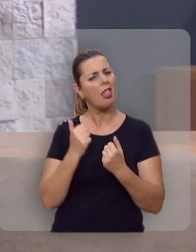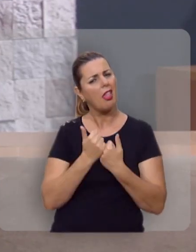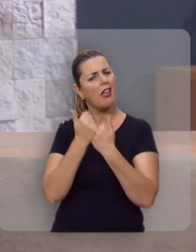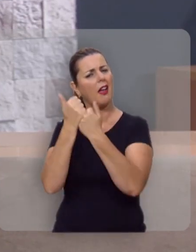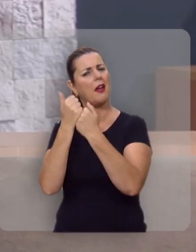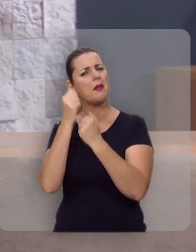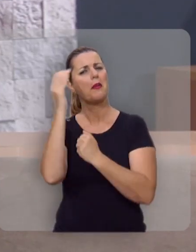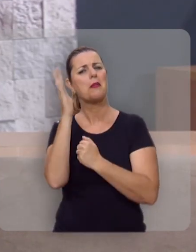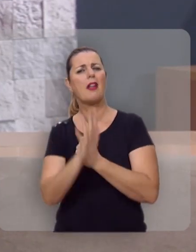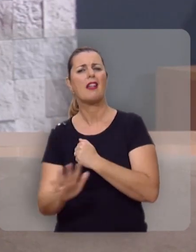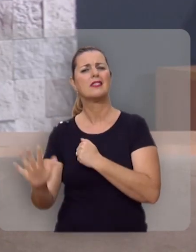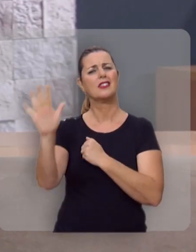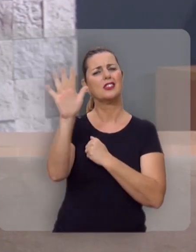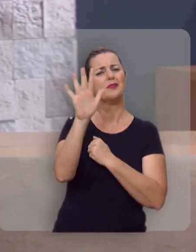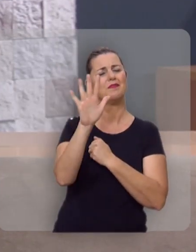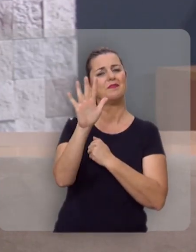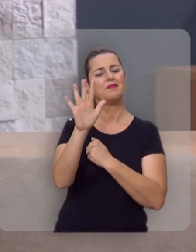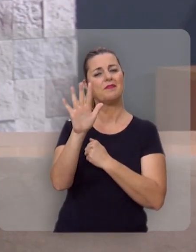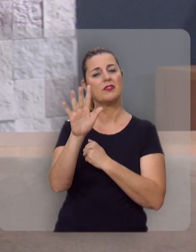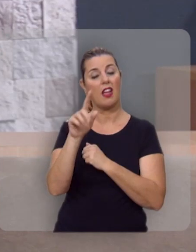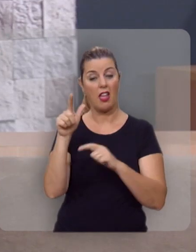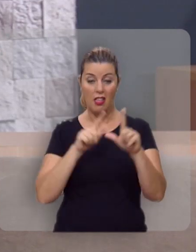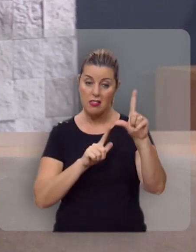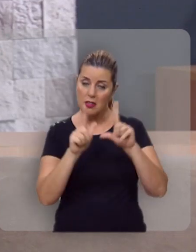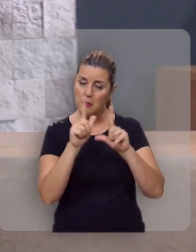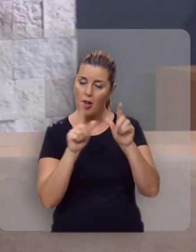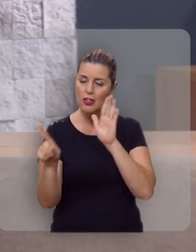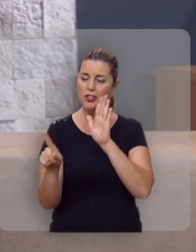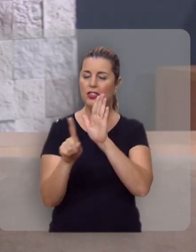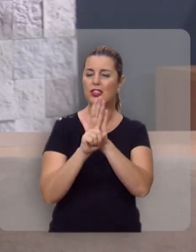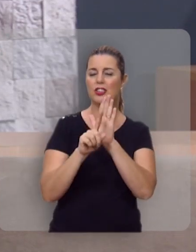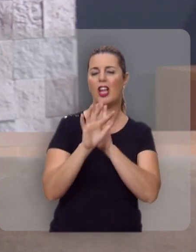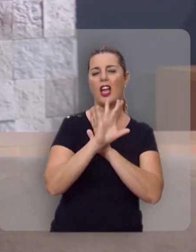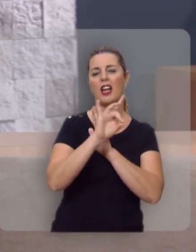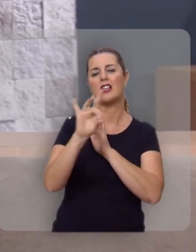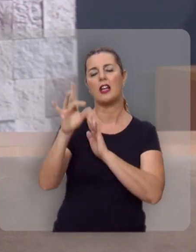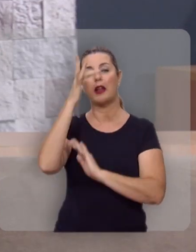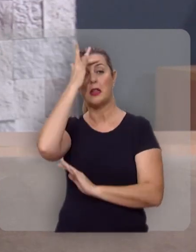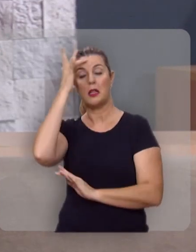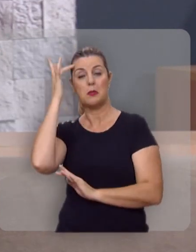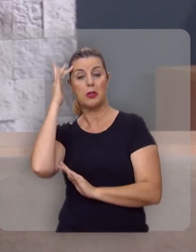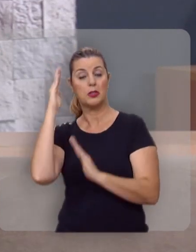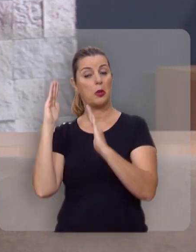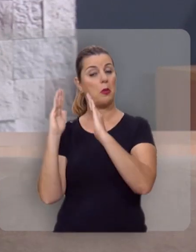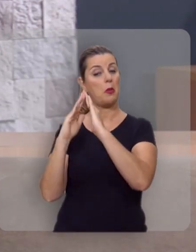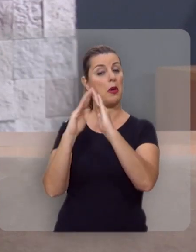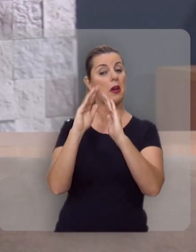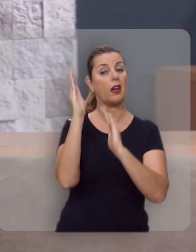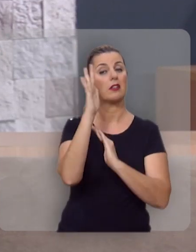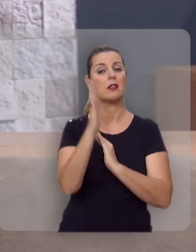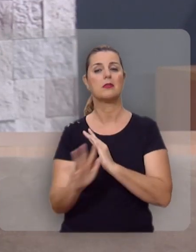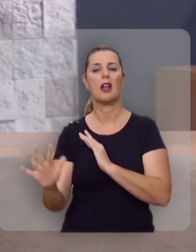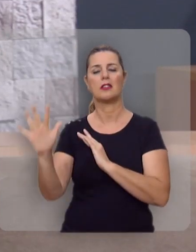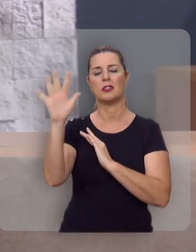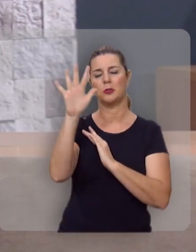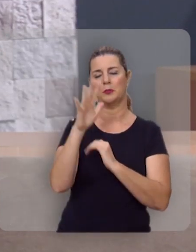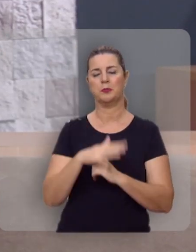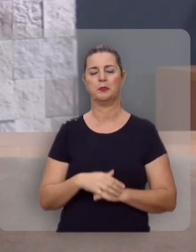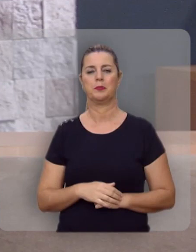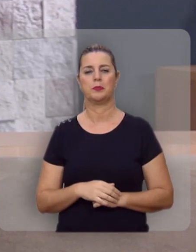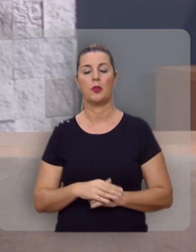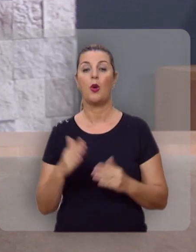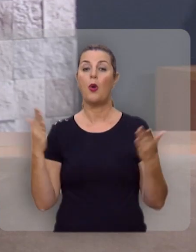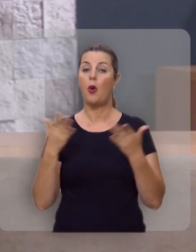nos apoiado Brasil afora, para que este programa chegue a todos os lares em todo o território